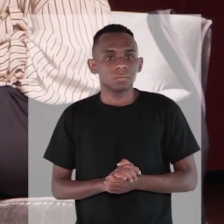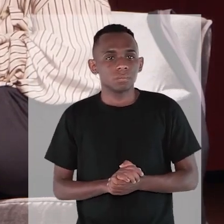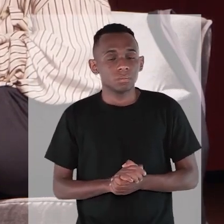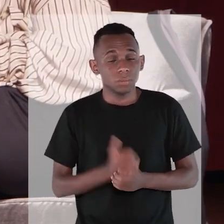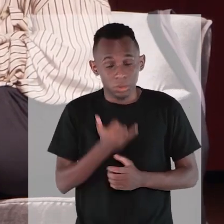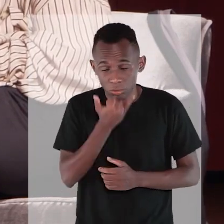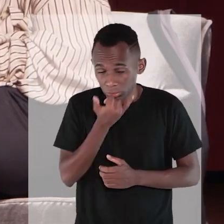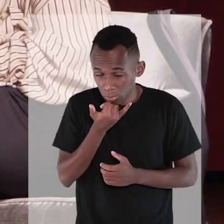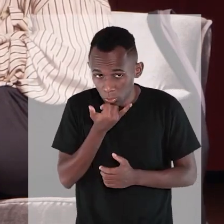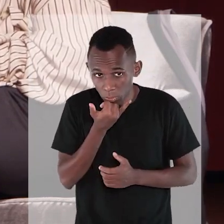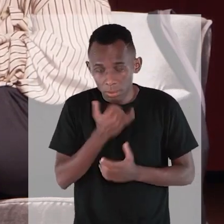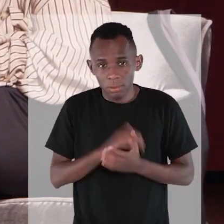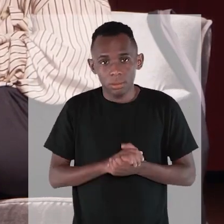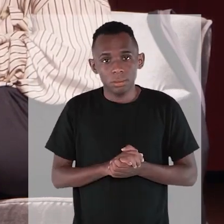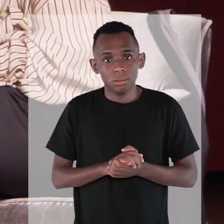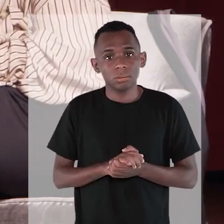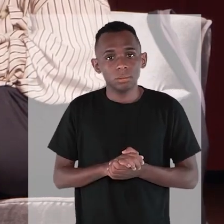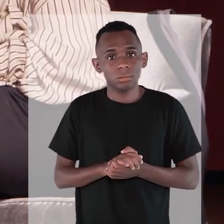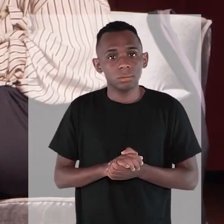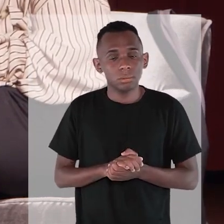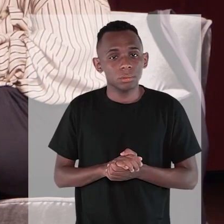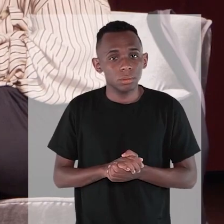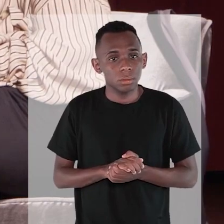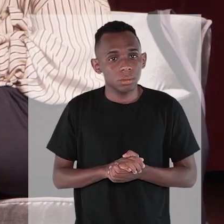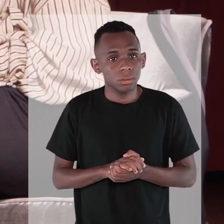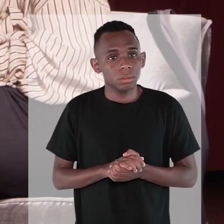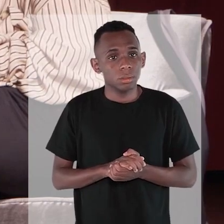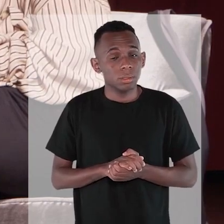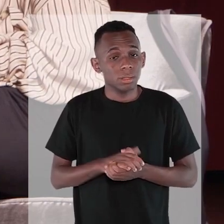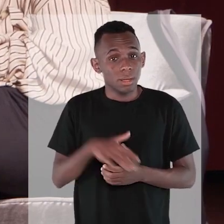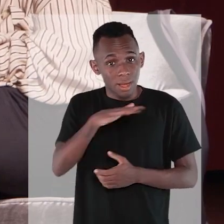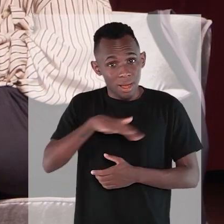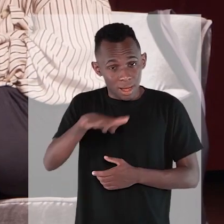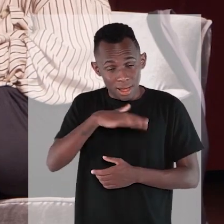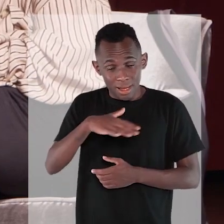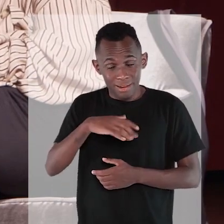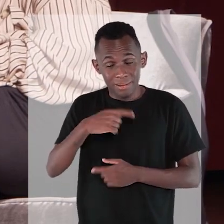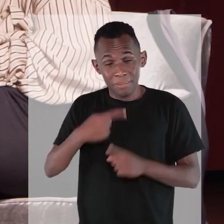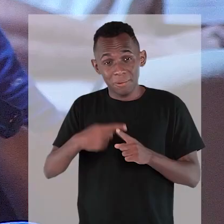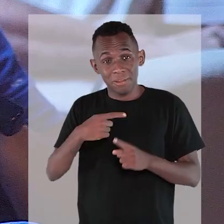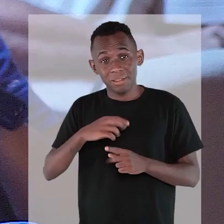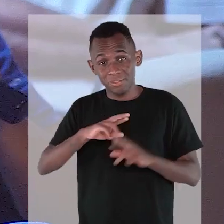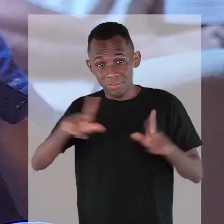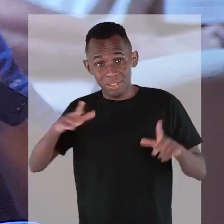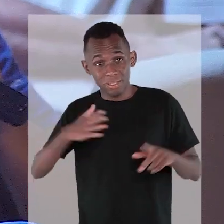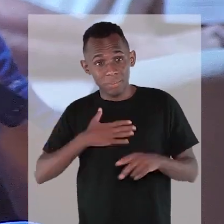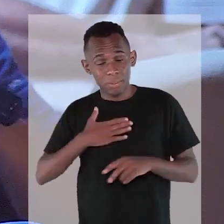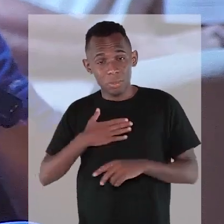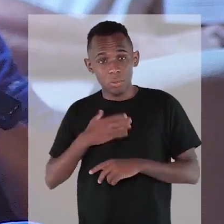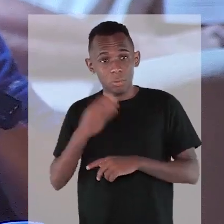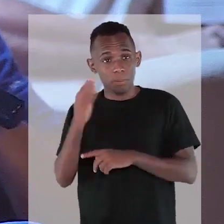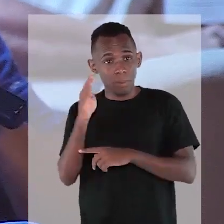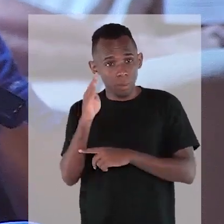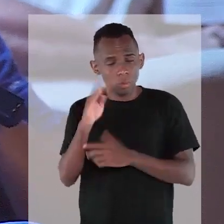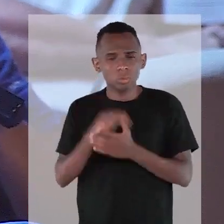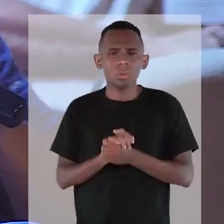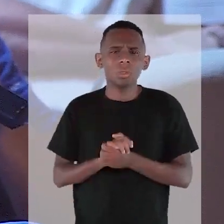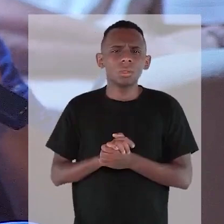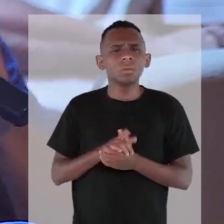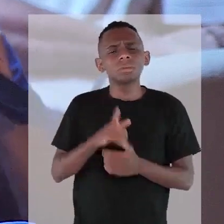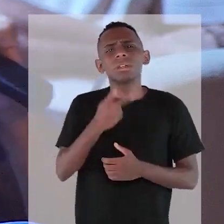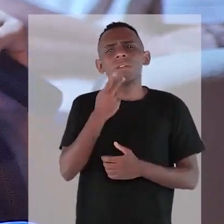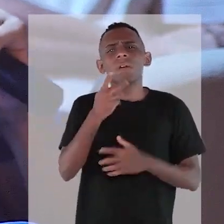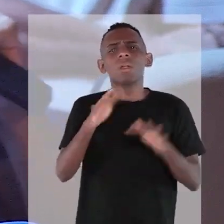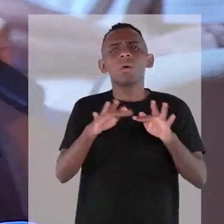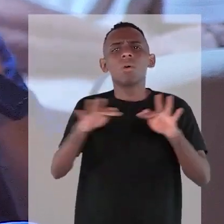Desculpa qualquer coisa, não estou acostumado com esse tipo de evento assim. É uma área totalmente diferente da minha. Eu sou biólogo de formação, mas eu fiquei muito provocado que você falou uma frase, Heloísa, que